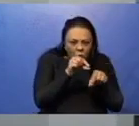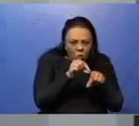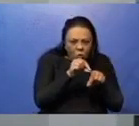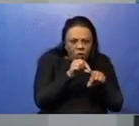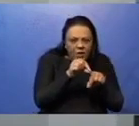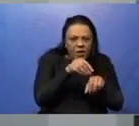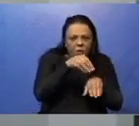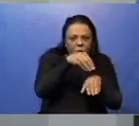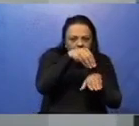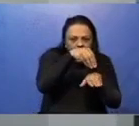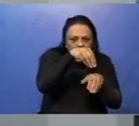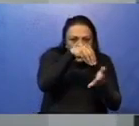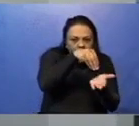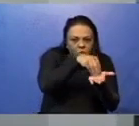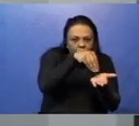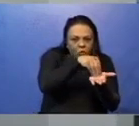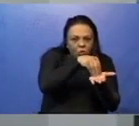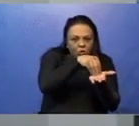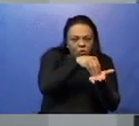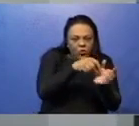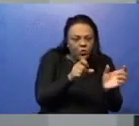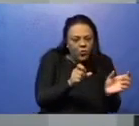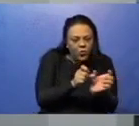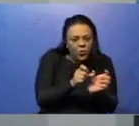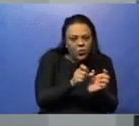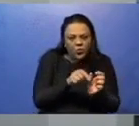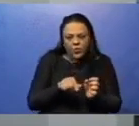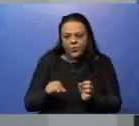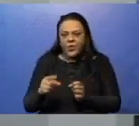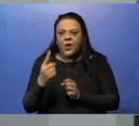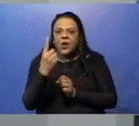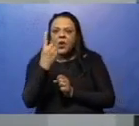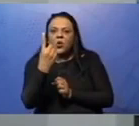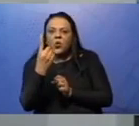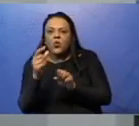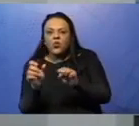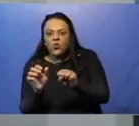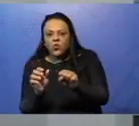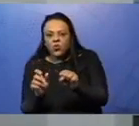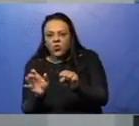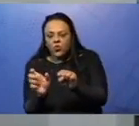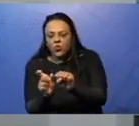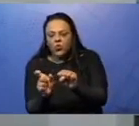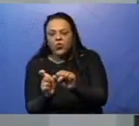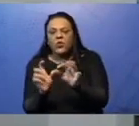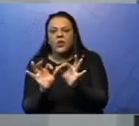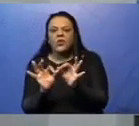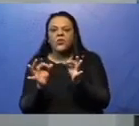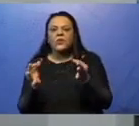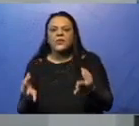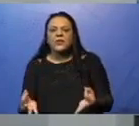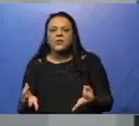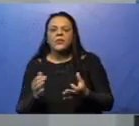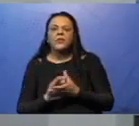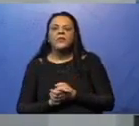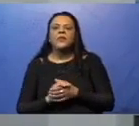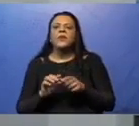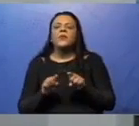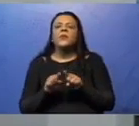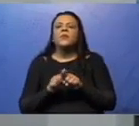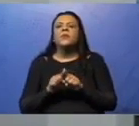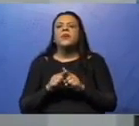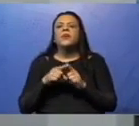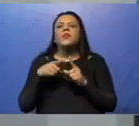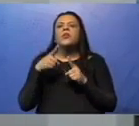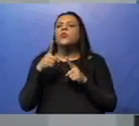tenho um núcleo só, sujeito simples. Bem, e quanto aos tipos de predicado? Será que nesses dois, se